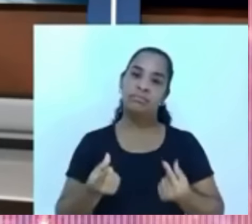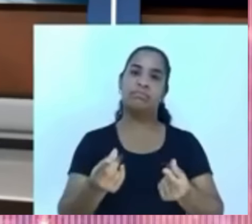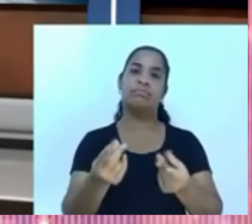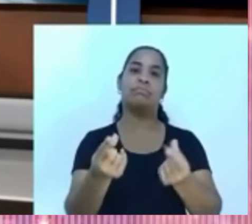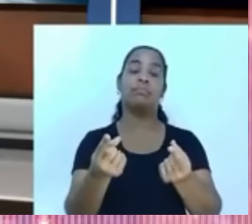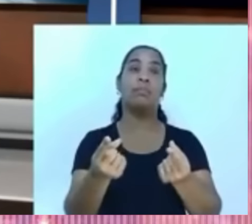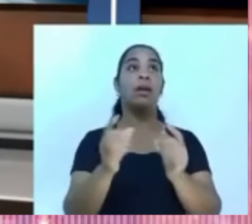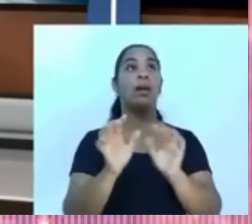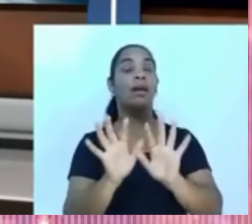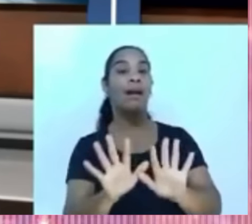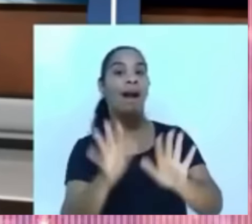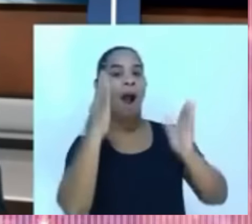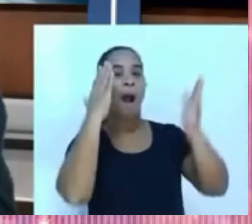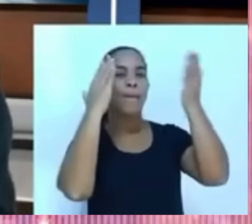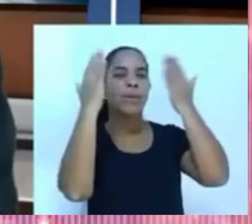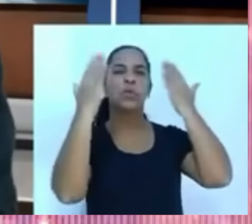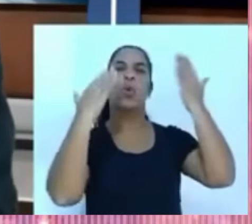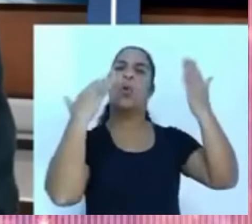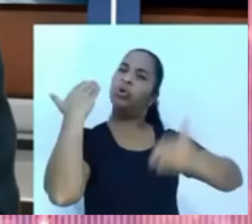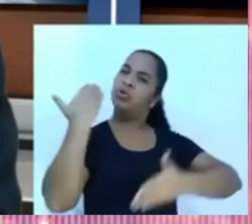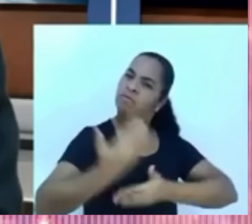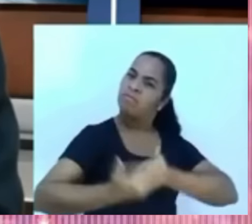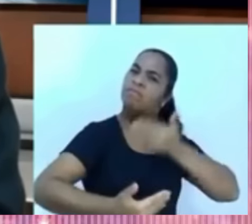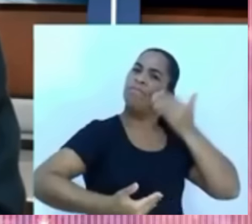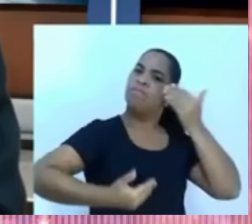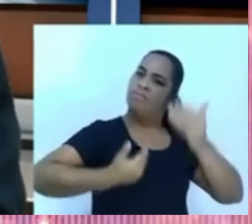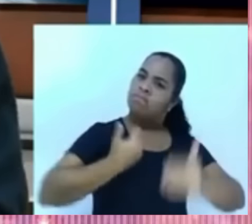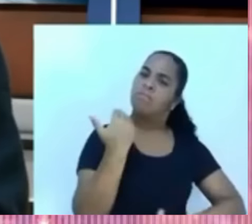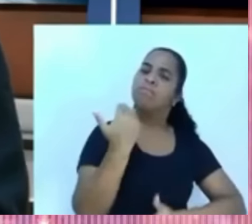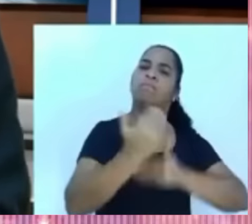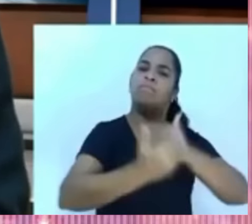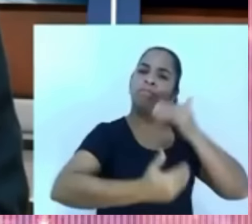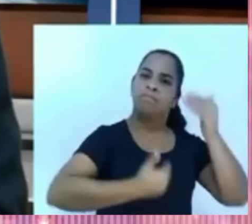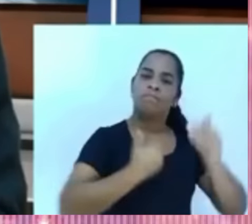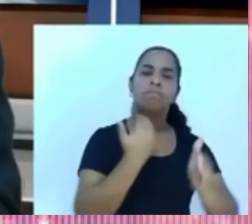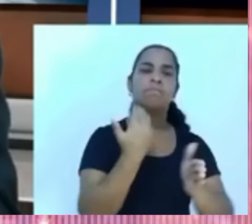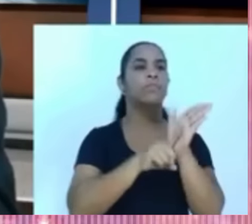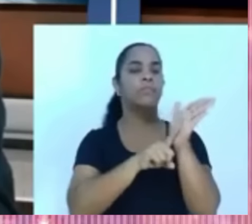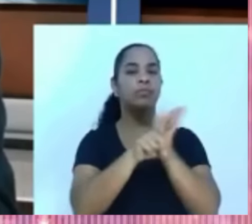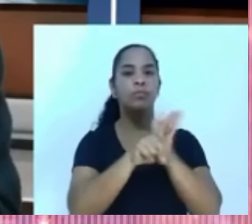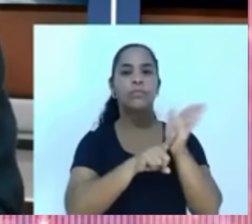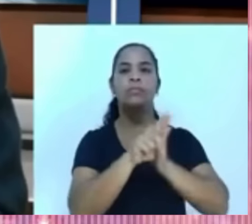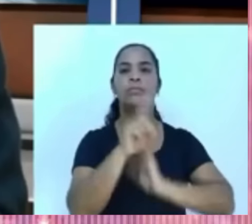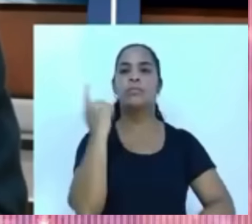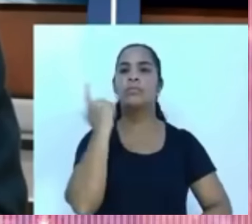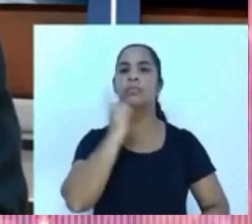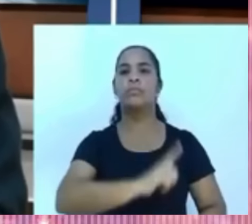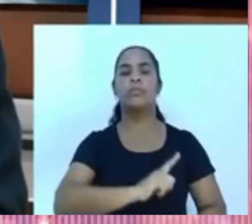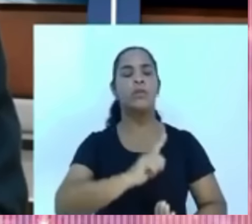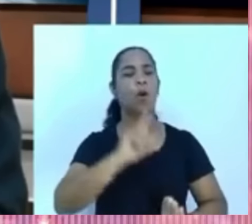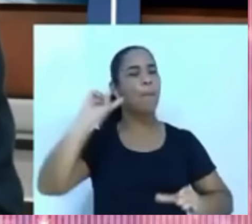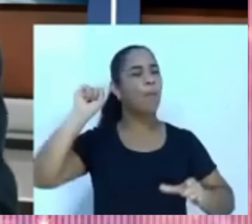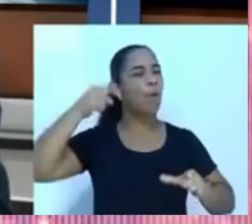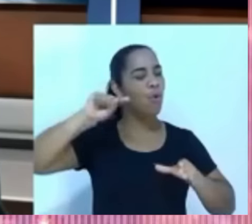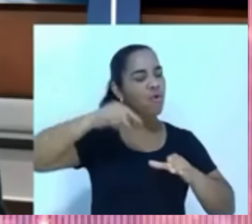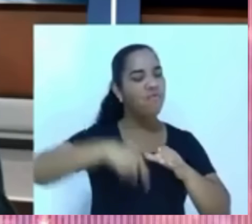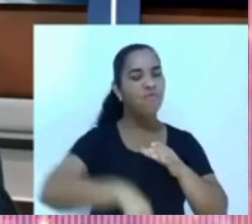forma avançou que nos trouxe um estágio de natureza bem profunda